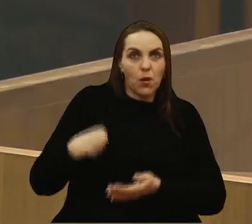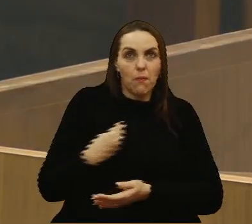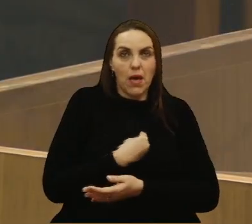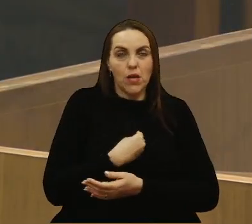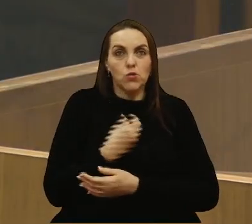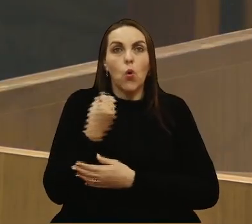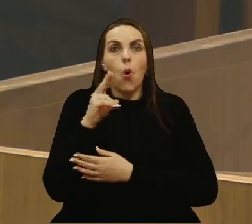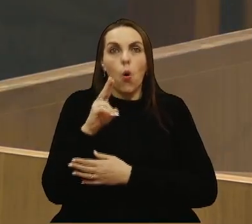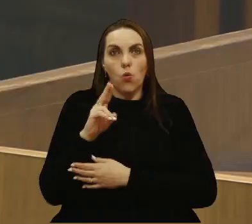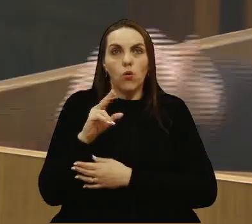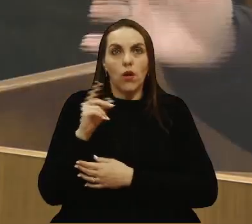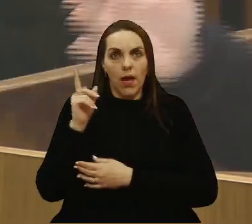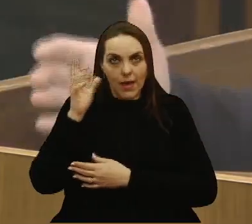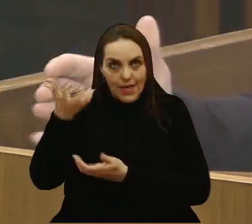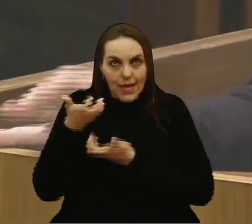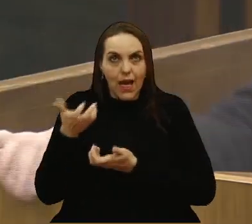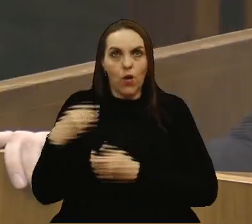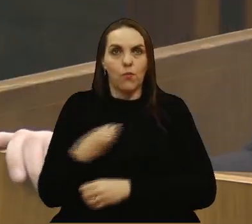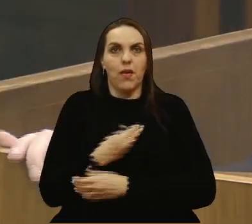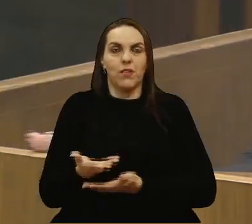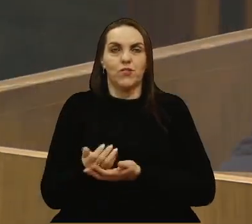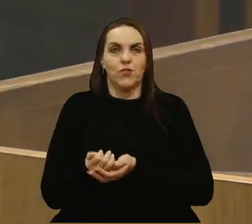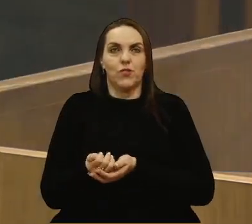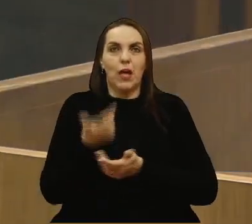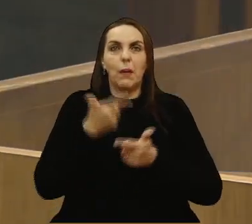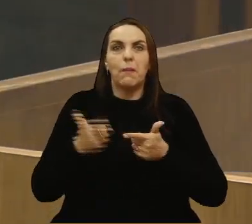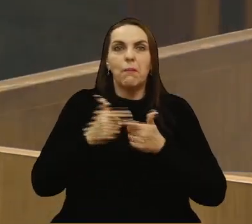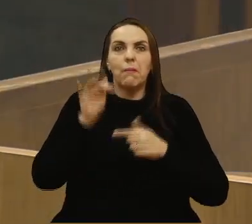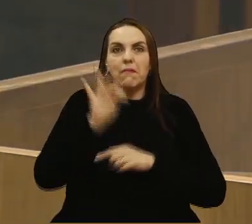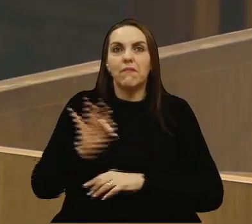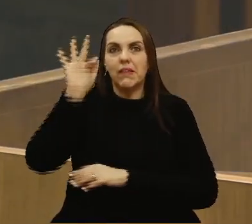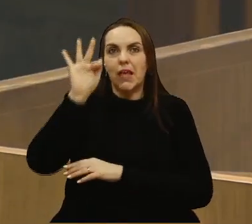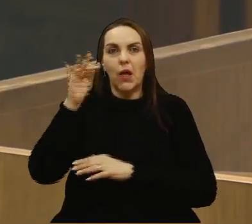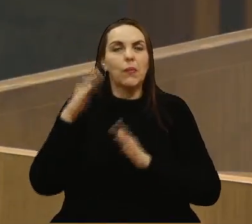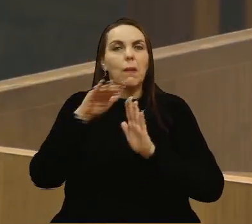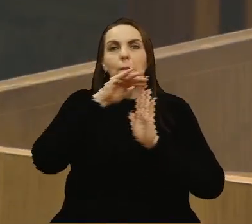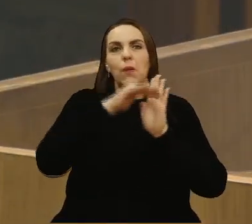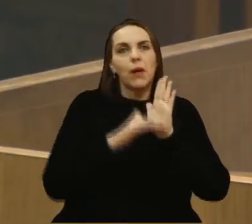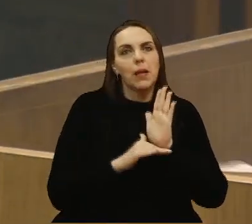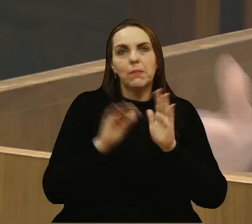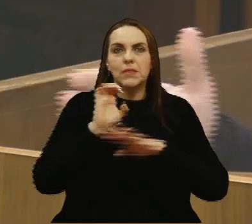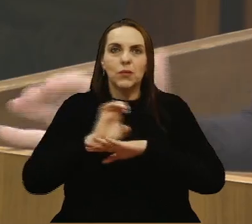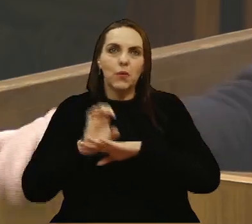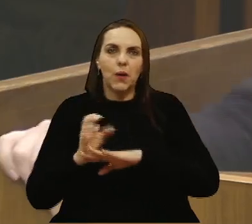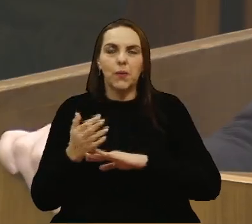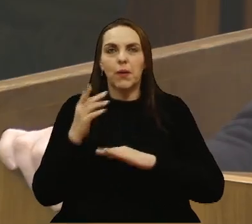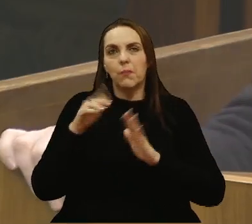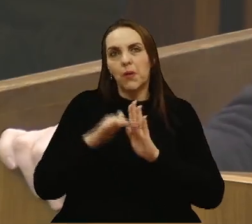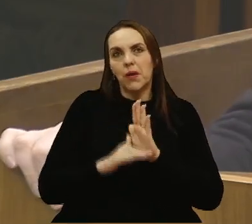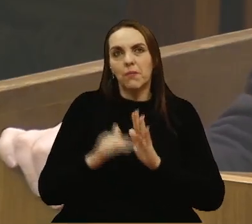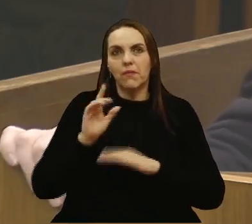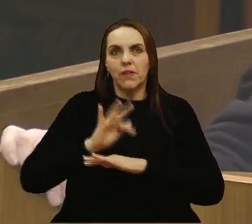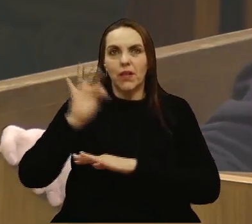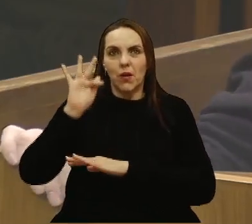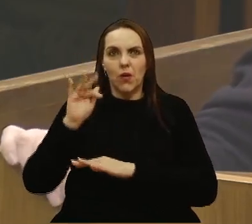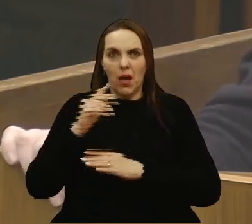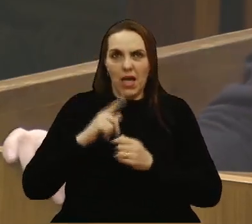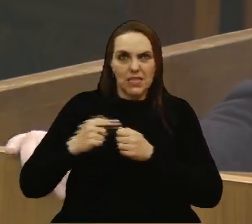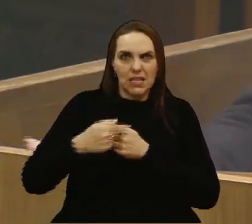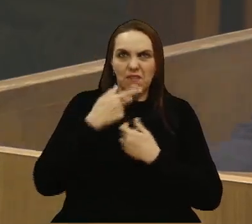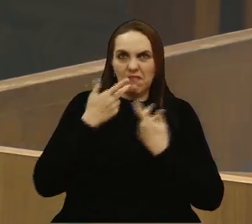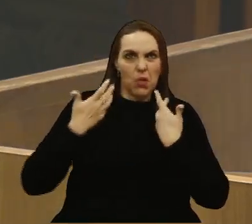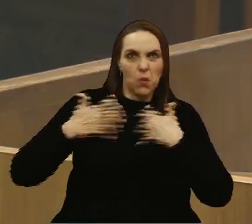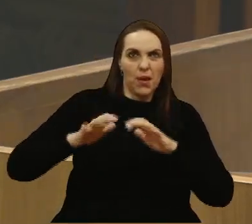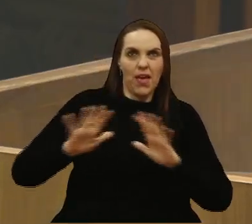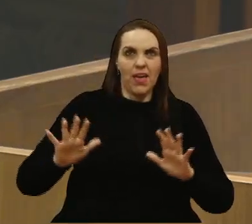médico? Aí tem um programa federal, poderia ter um programa estadual, e aí o município vai dizer que não. Eu também ouvi